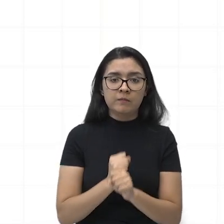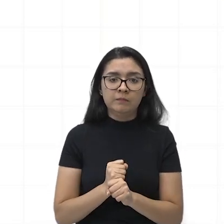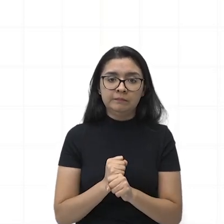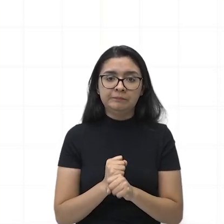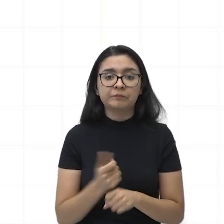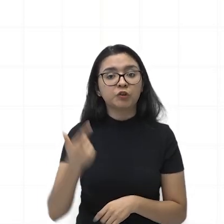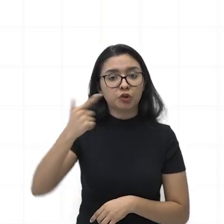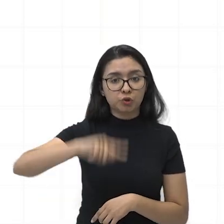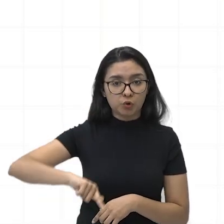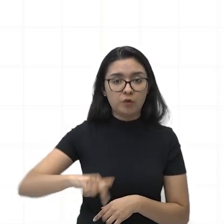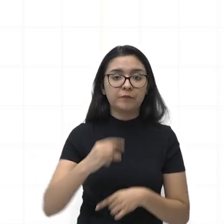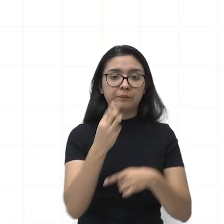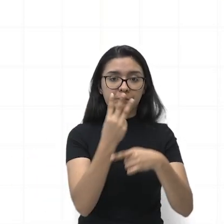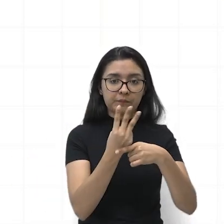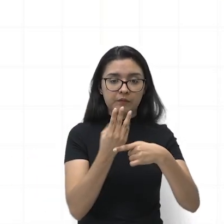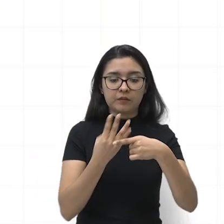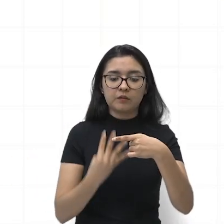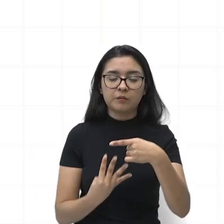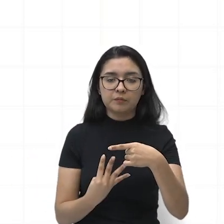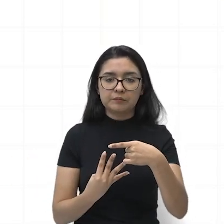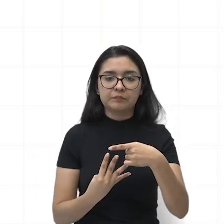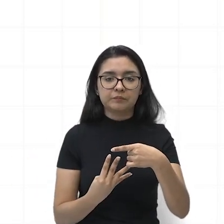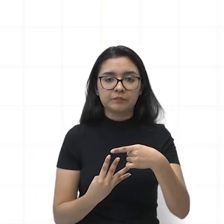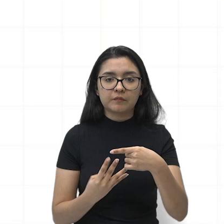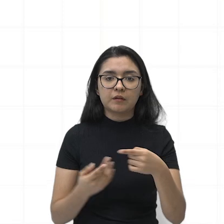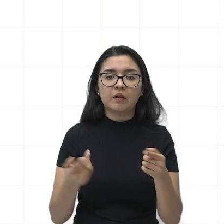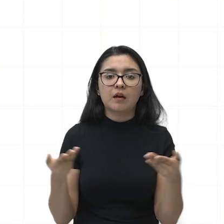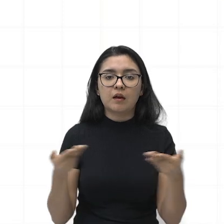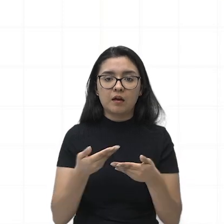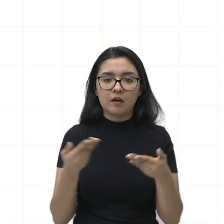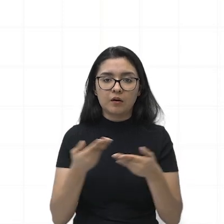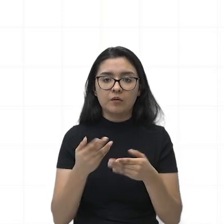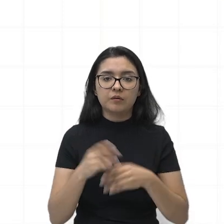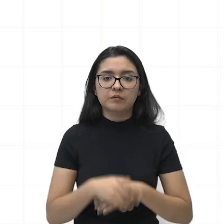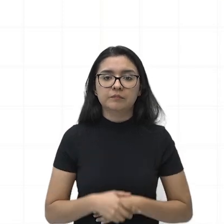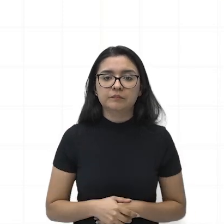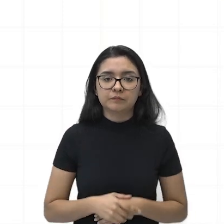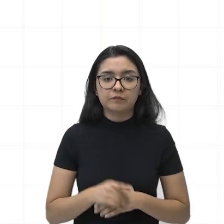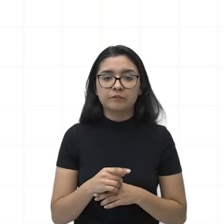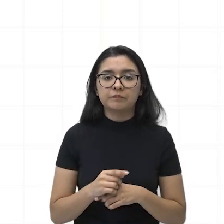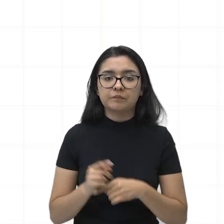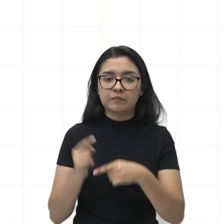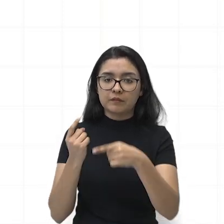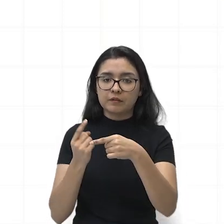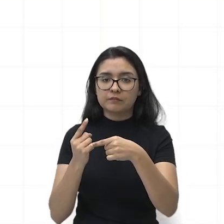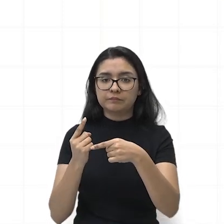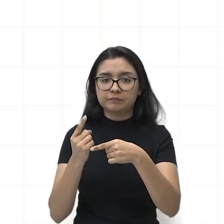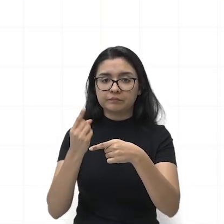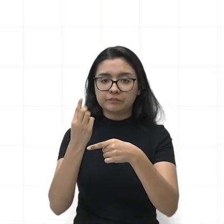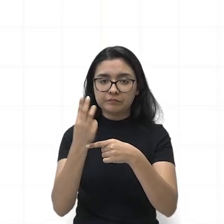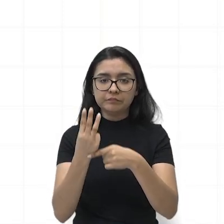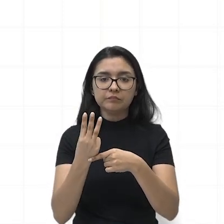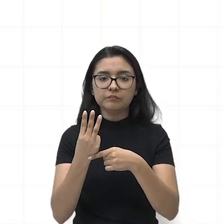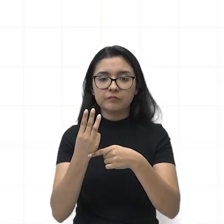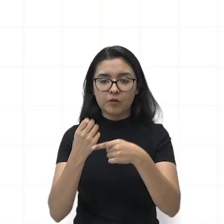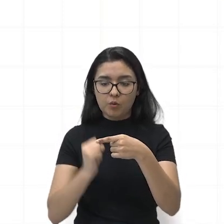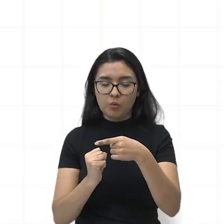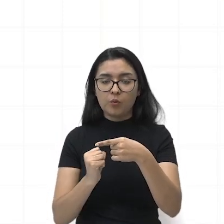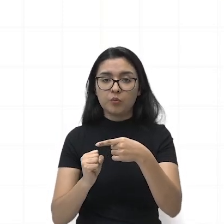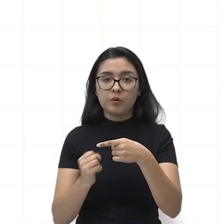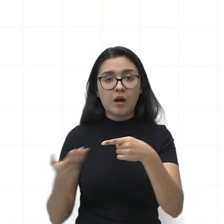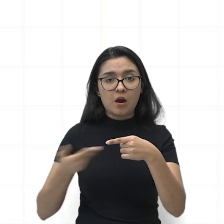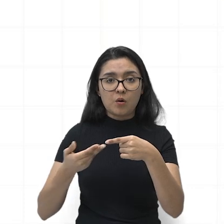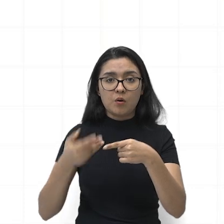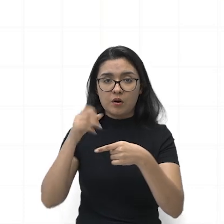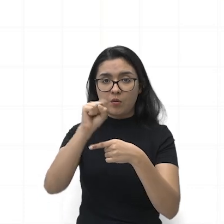repetir a primeira, 3 sobre 4, e vamos multiplicar pelo inverso da segunda, no caso, 8 sobre 3. Vamos colocar